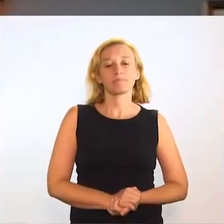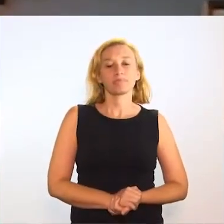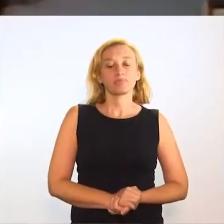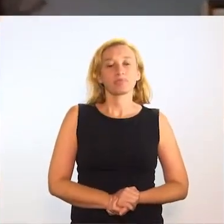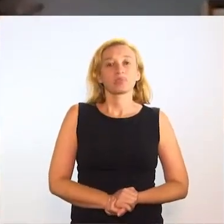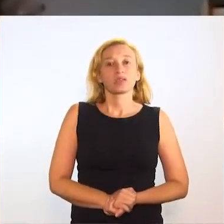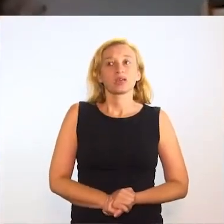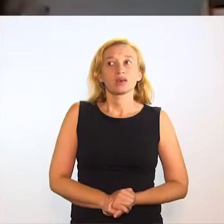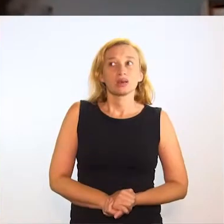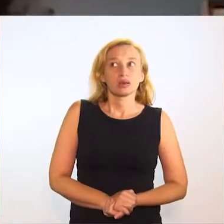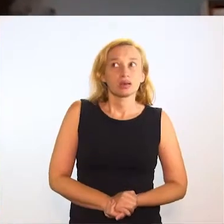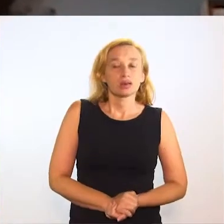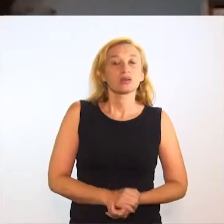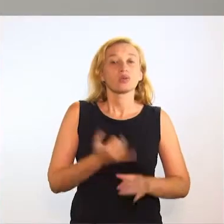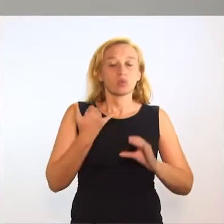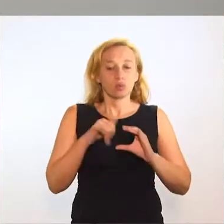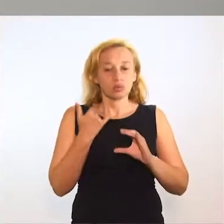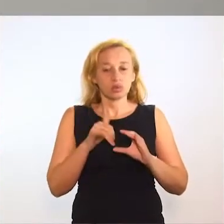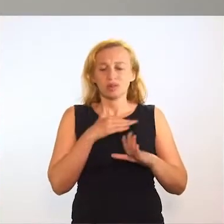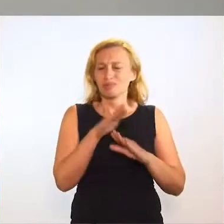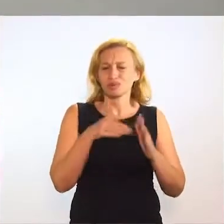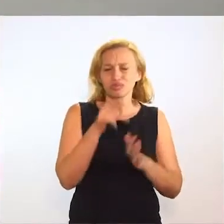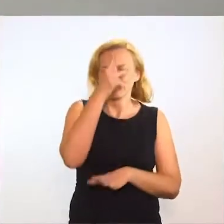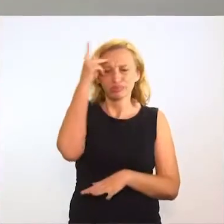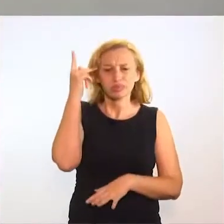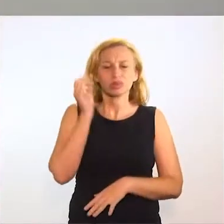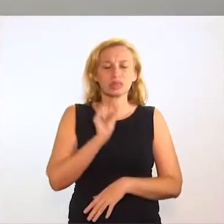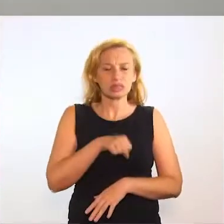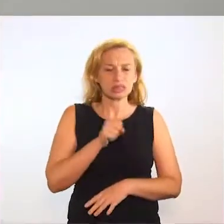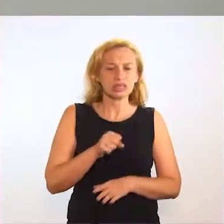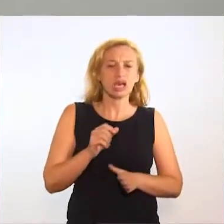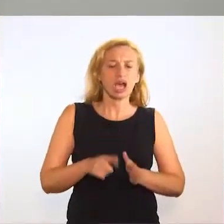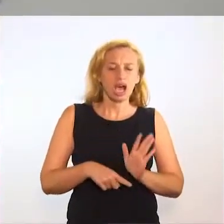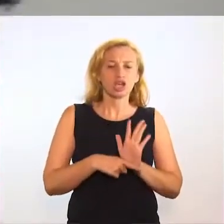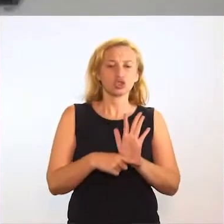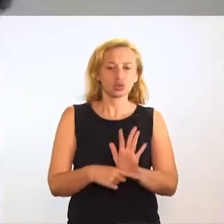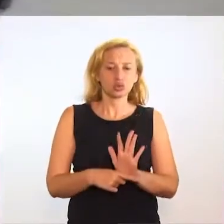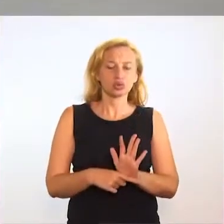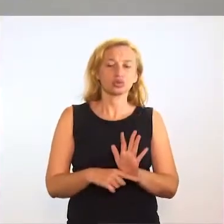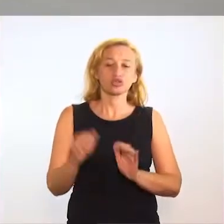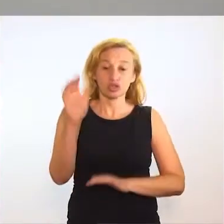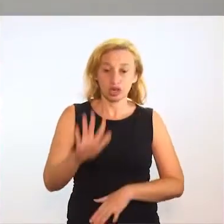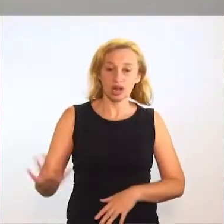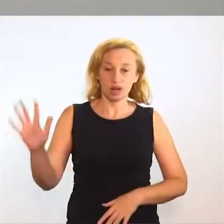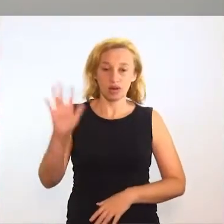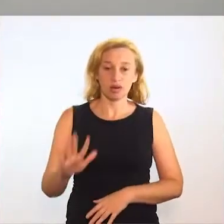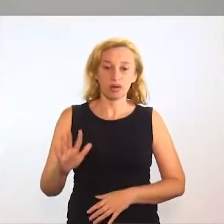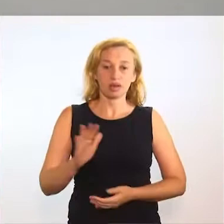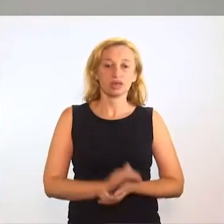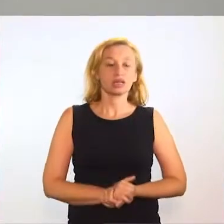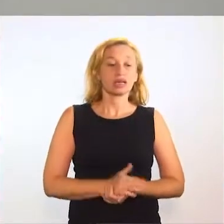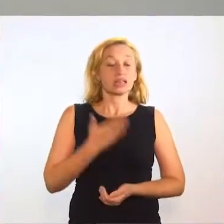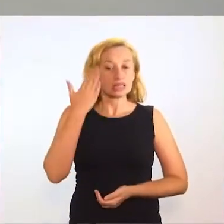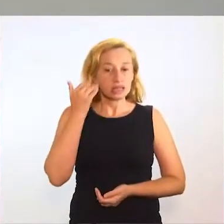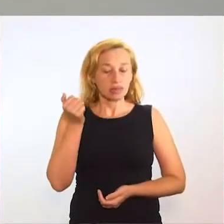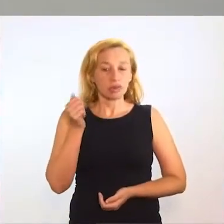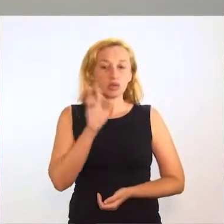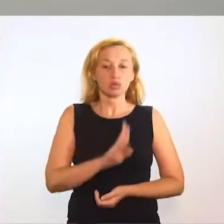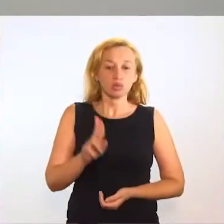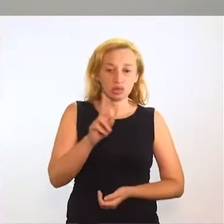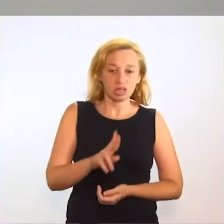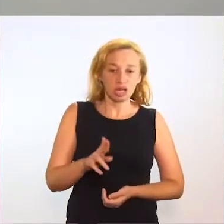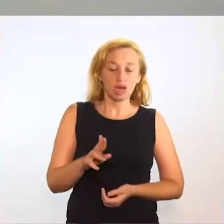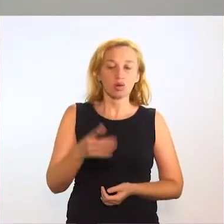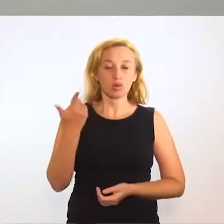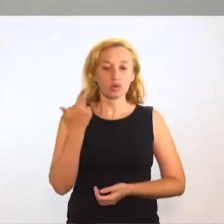legal, né? A gente tem também o WhatsApp, acho que para todo mundo assim facilitou, porque democratizou geral, né? E aí, sabendo usar